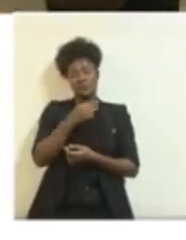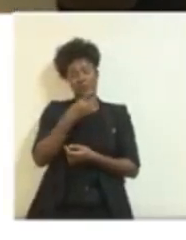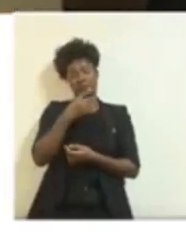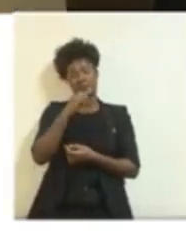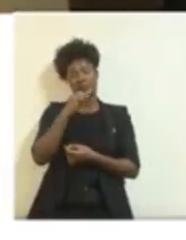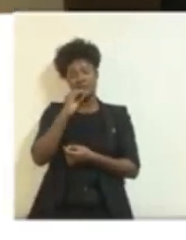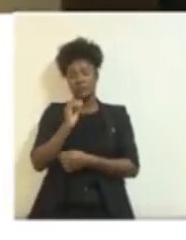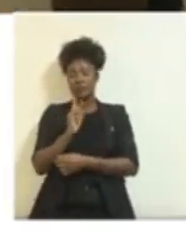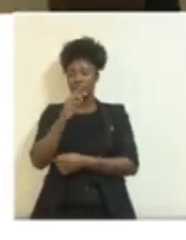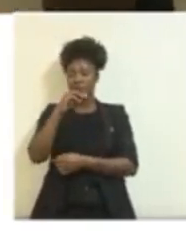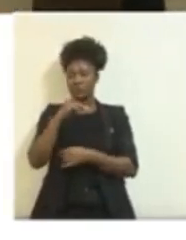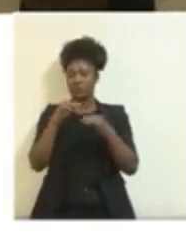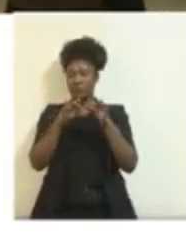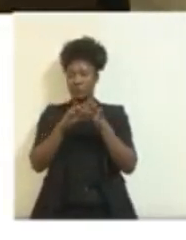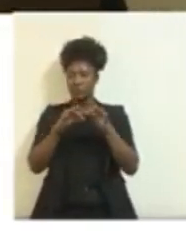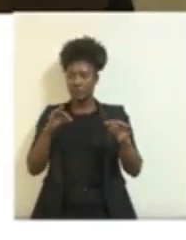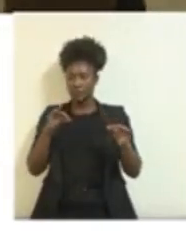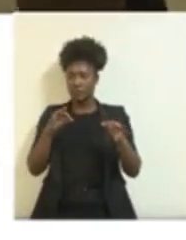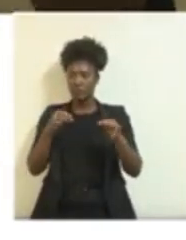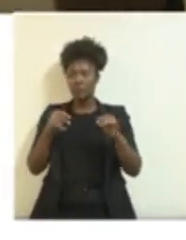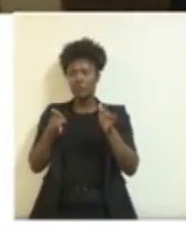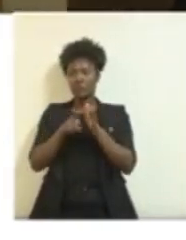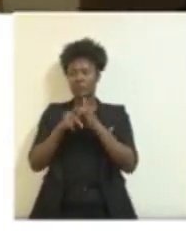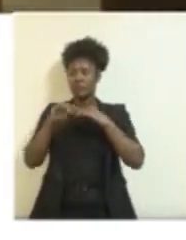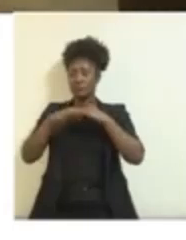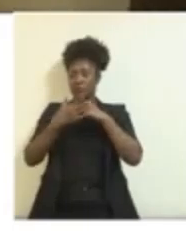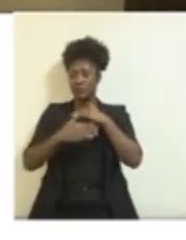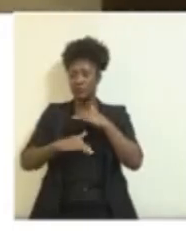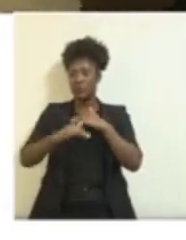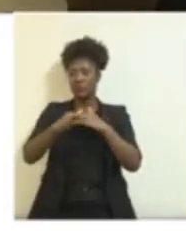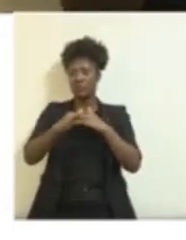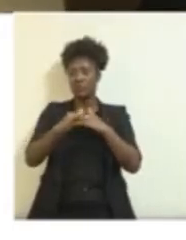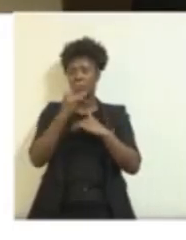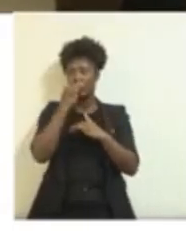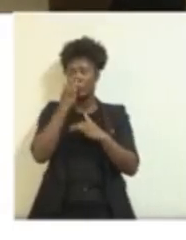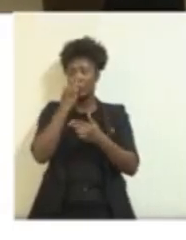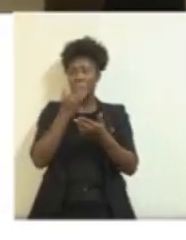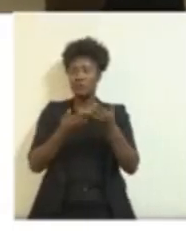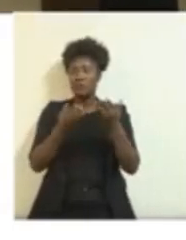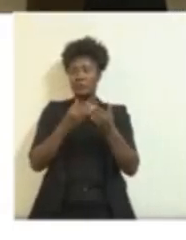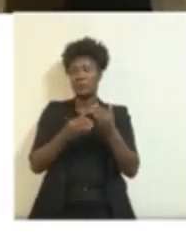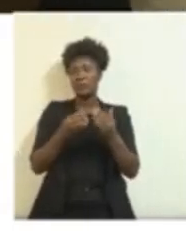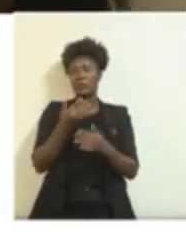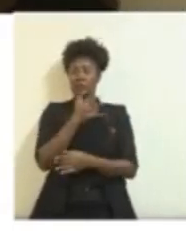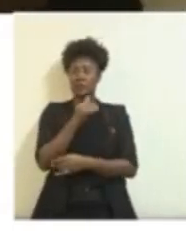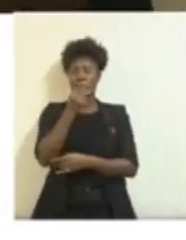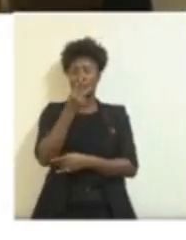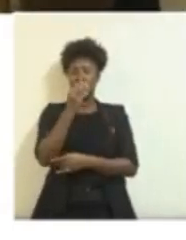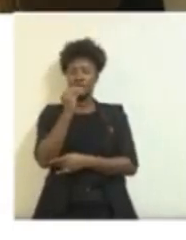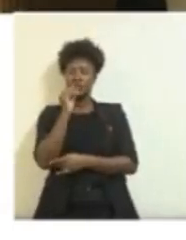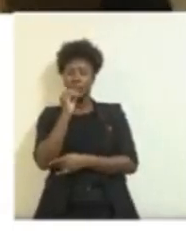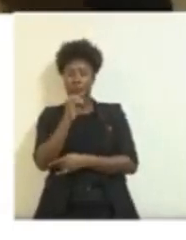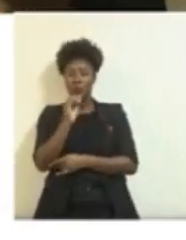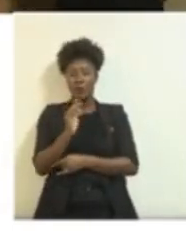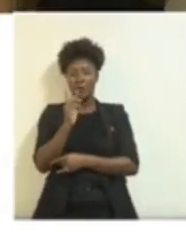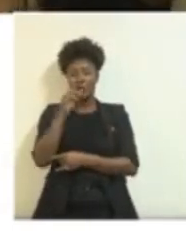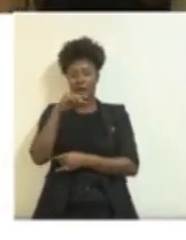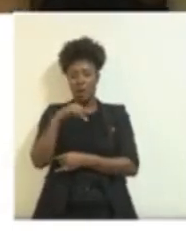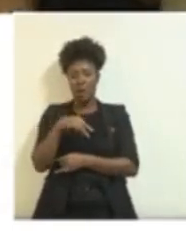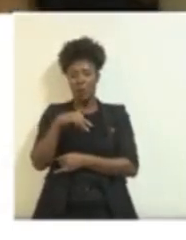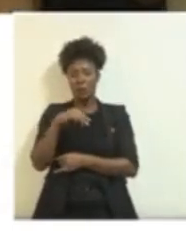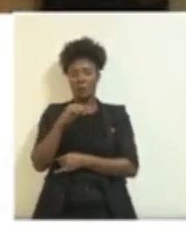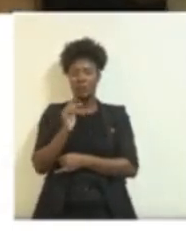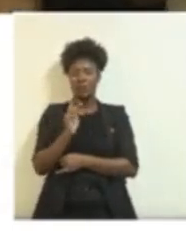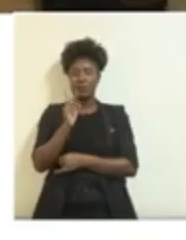são 147 mil hectares, no Pampa, seria equivalente a uma perda anual de 30 mil km² de vegetação nativa